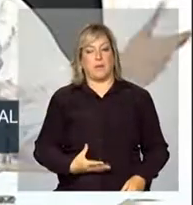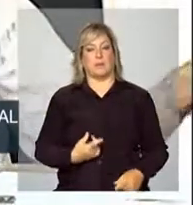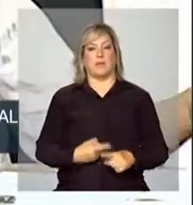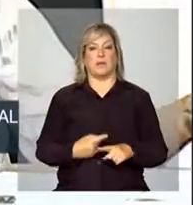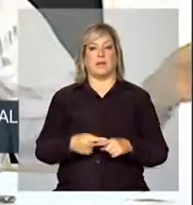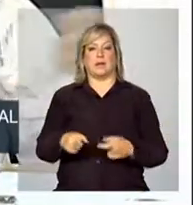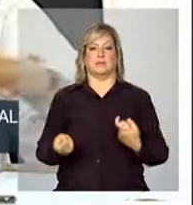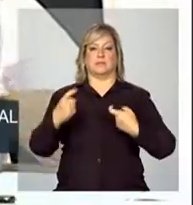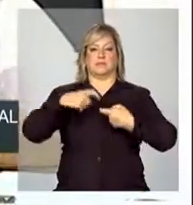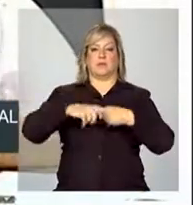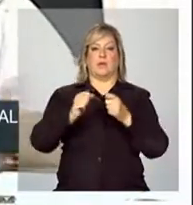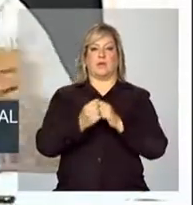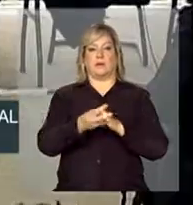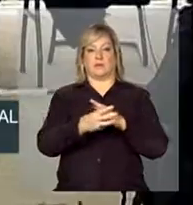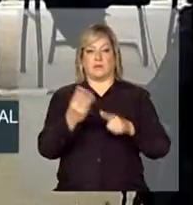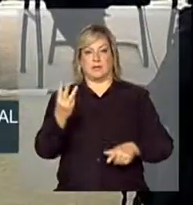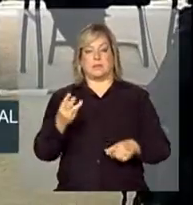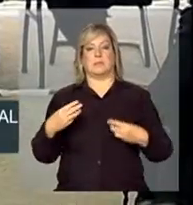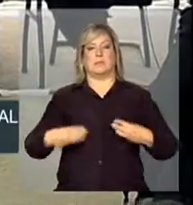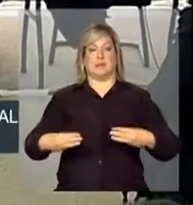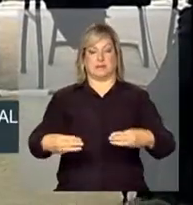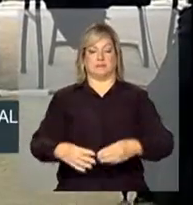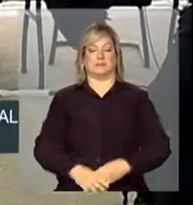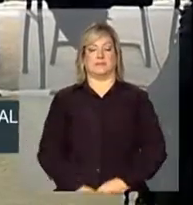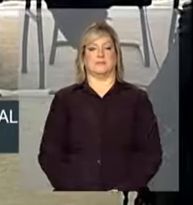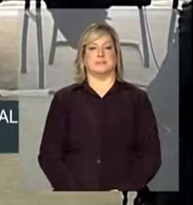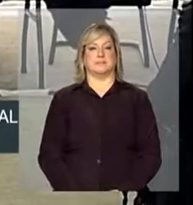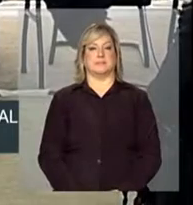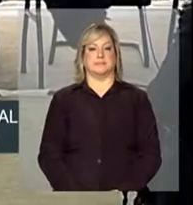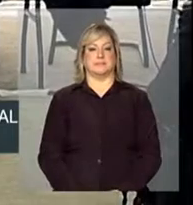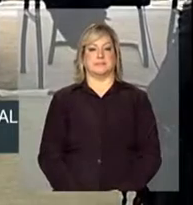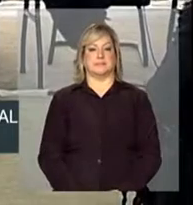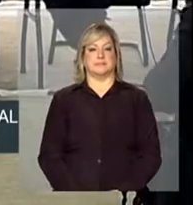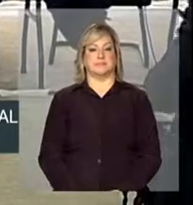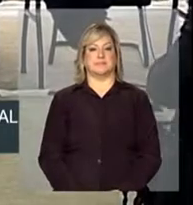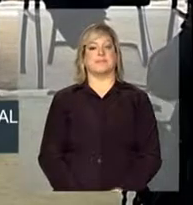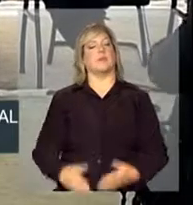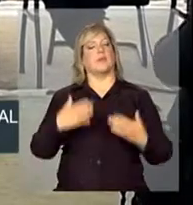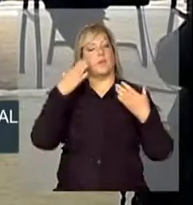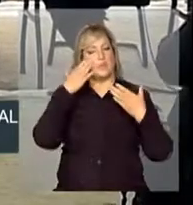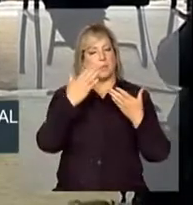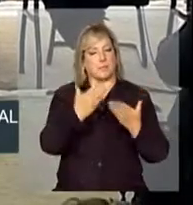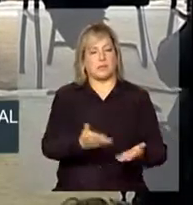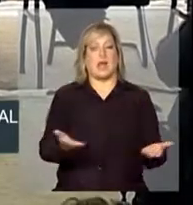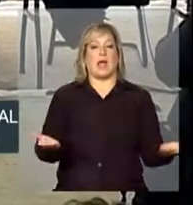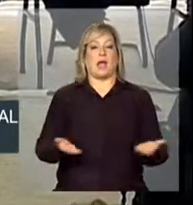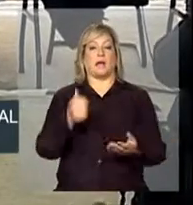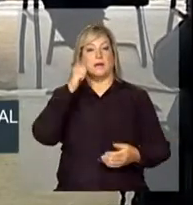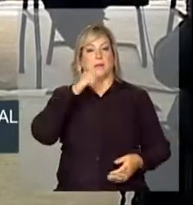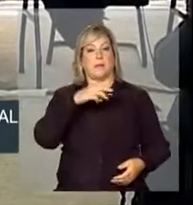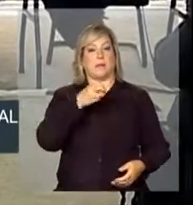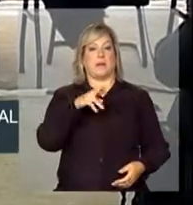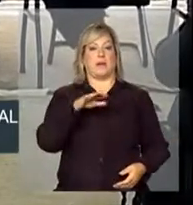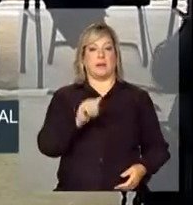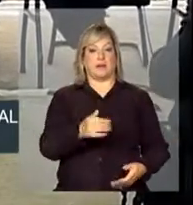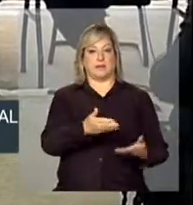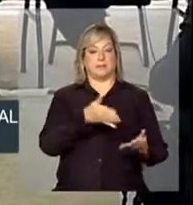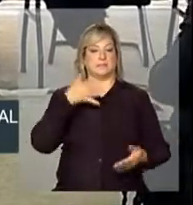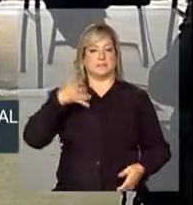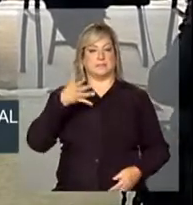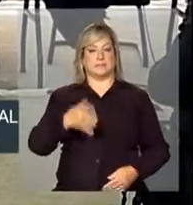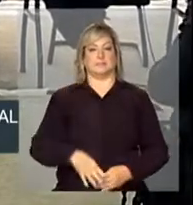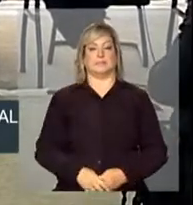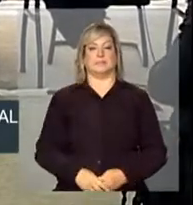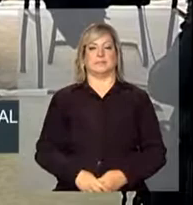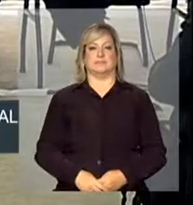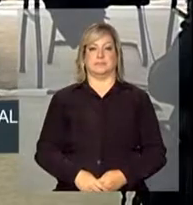nessa parceria com os dois Ministérios e obrigado é missa Maria do Rosário e